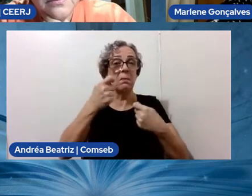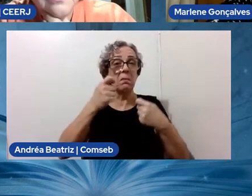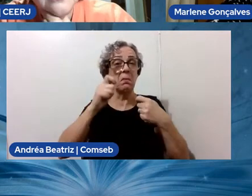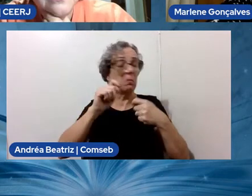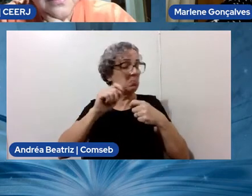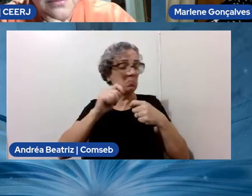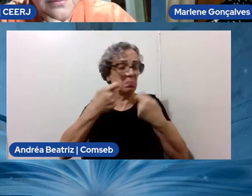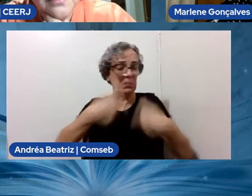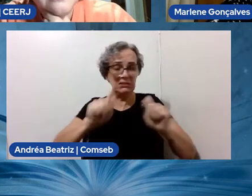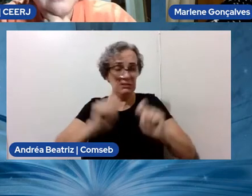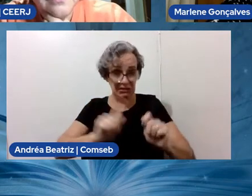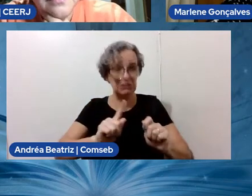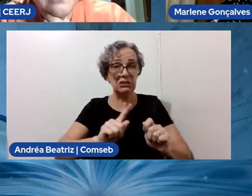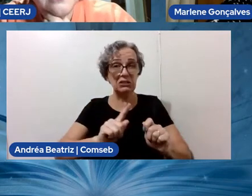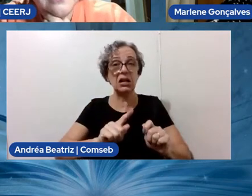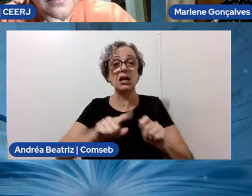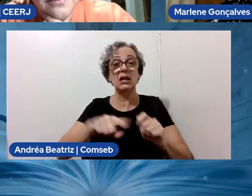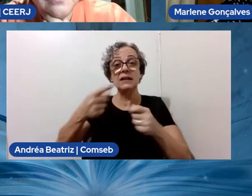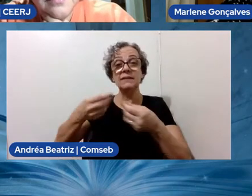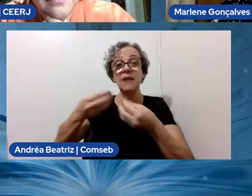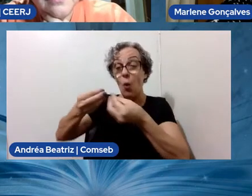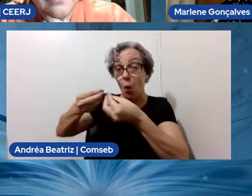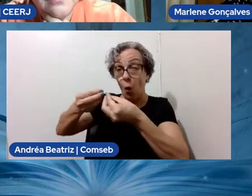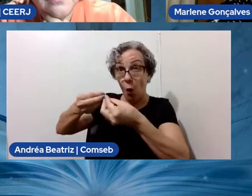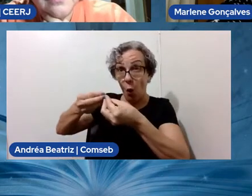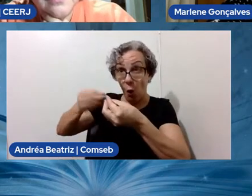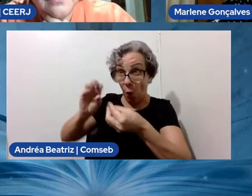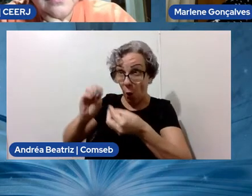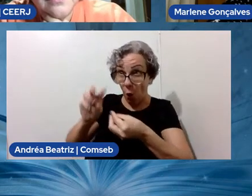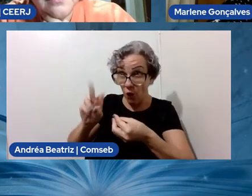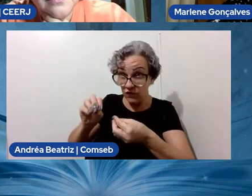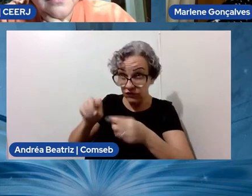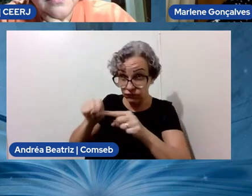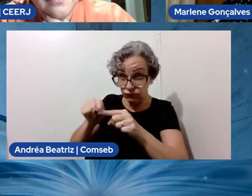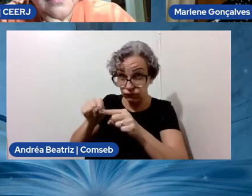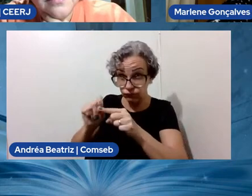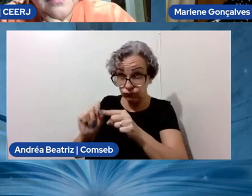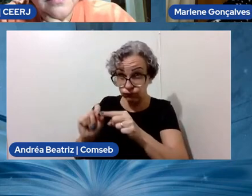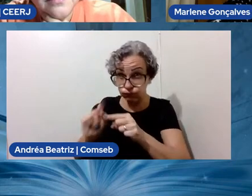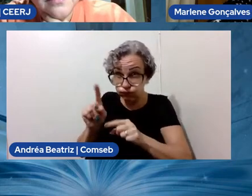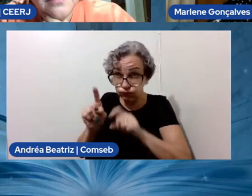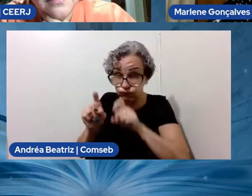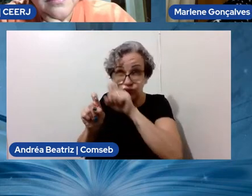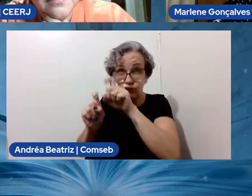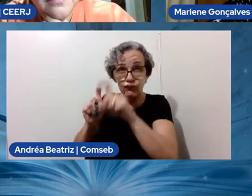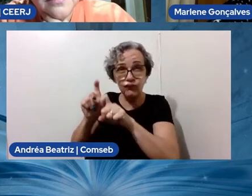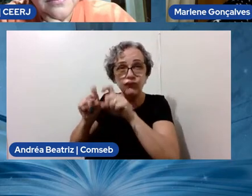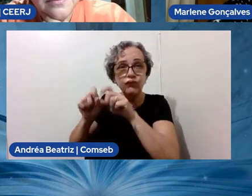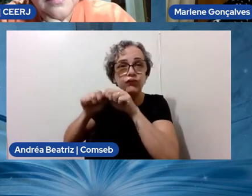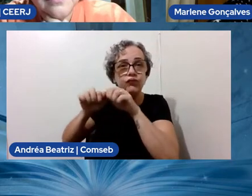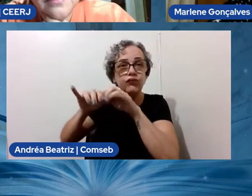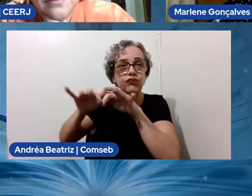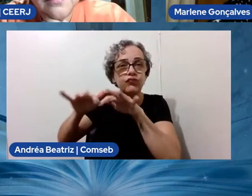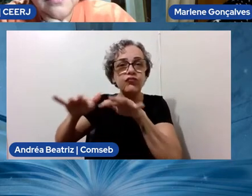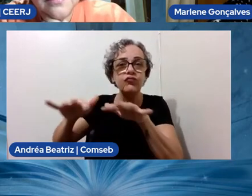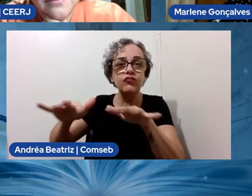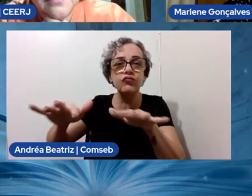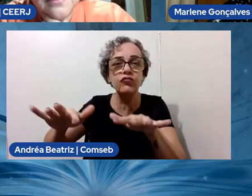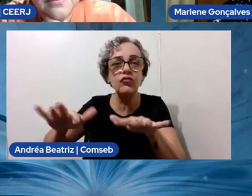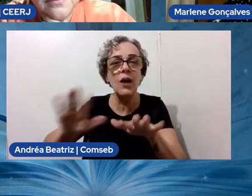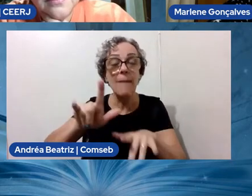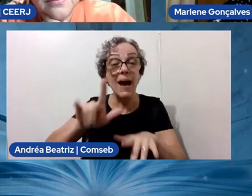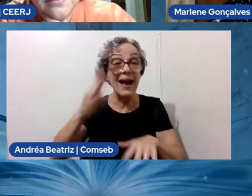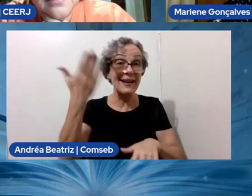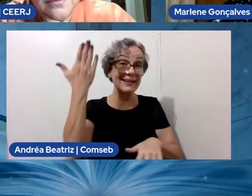se reproduz, então é verme. Na realidade, é germes, mas na época,